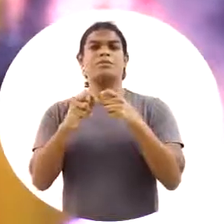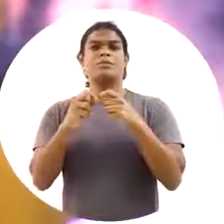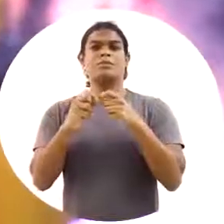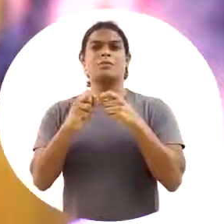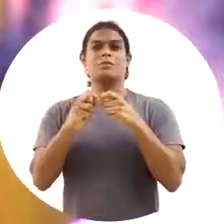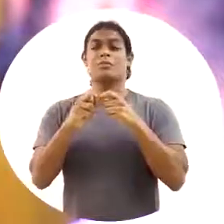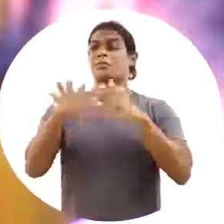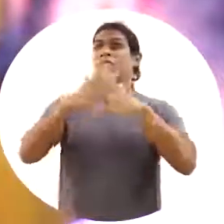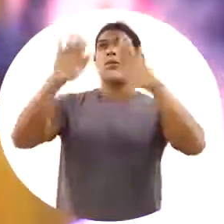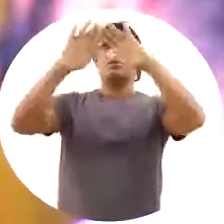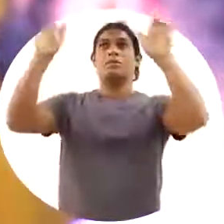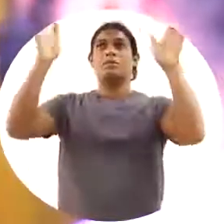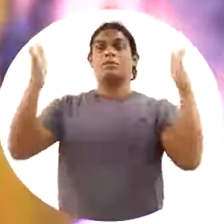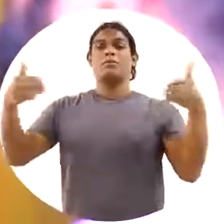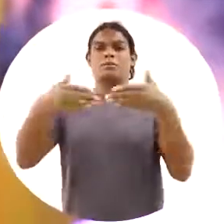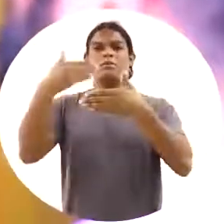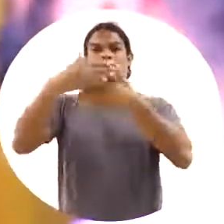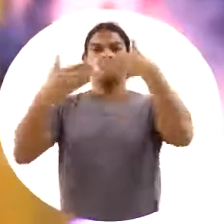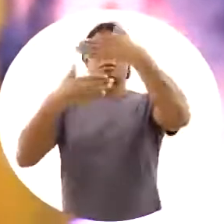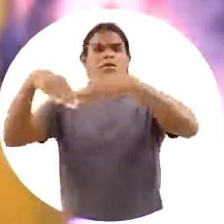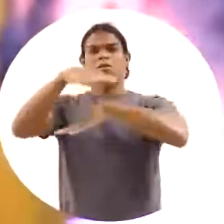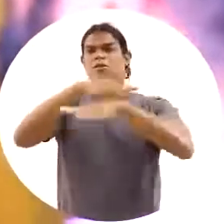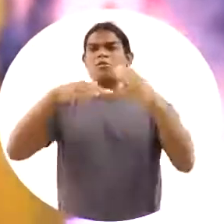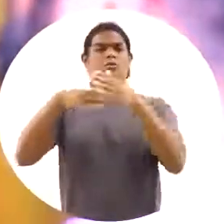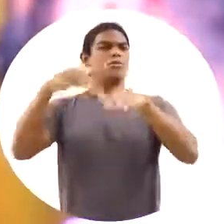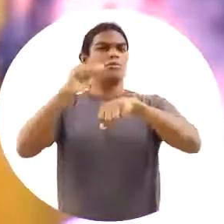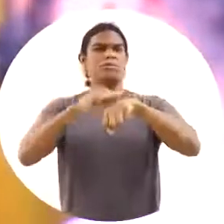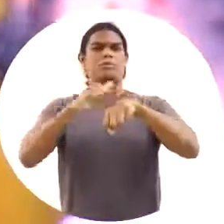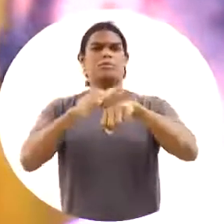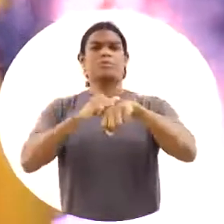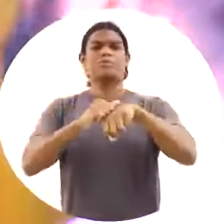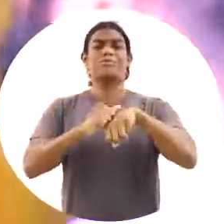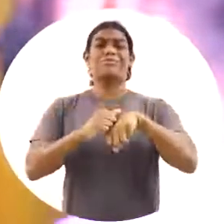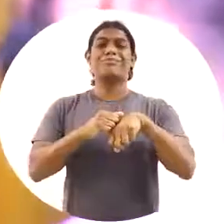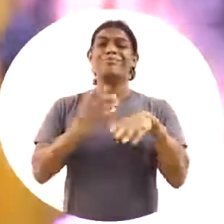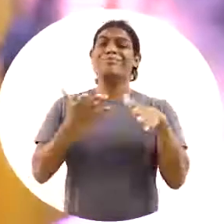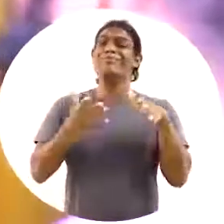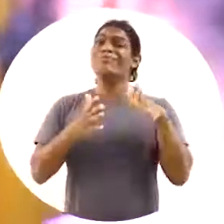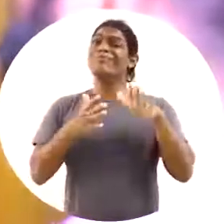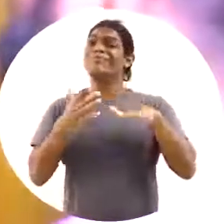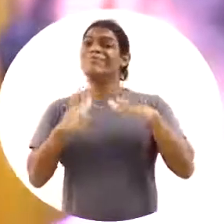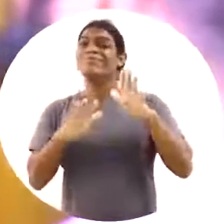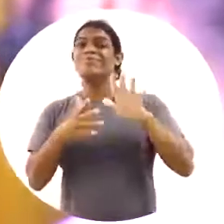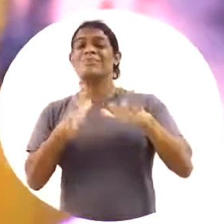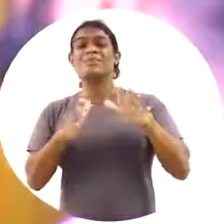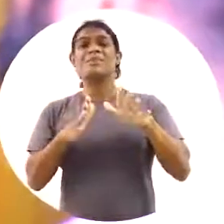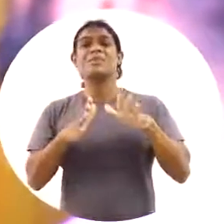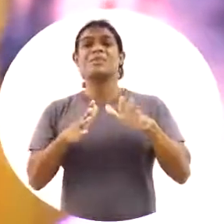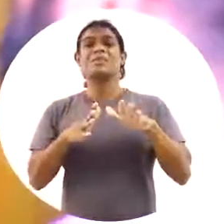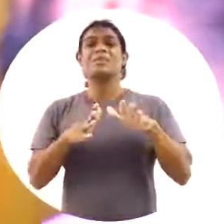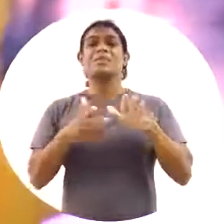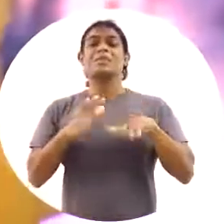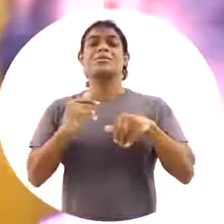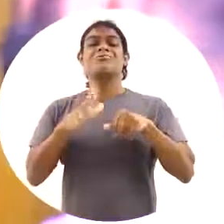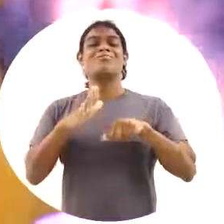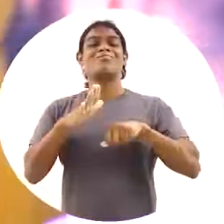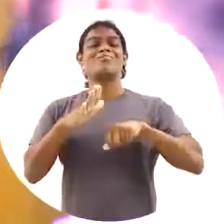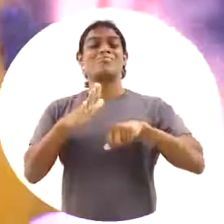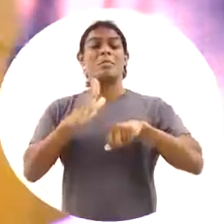use uma parede toda de concreto, concretada, talvez seja mais, como é que eu posso